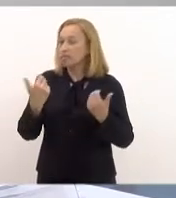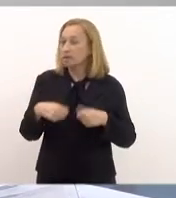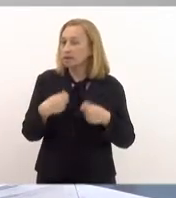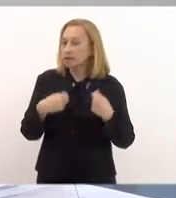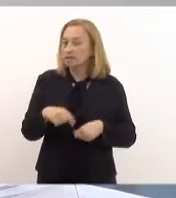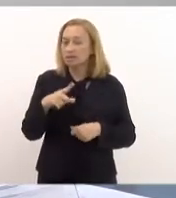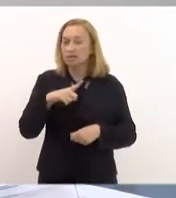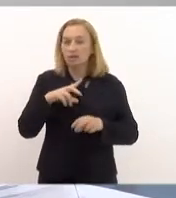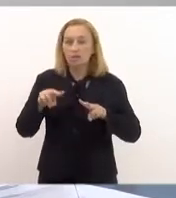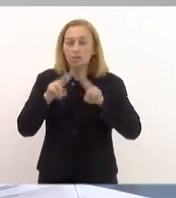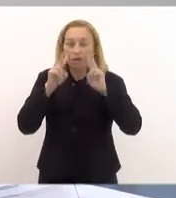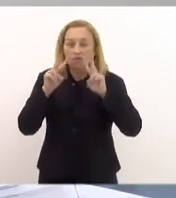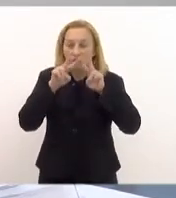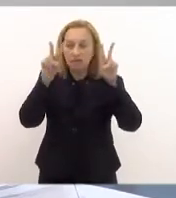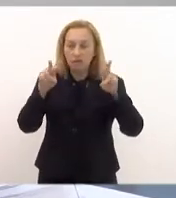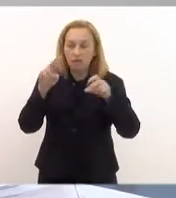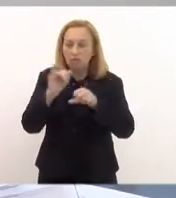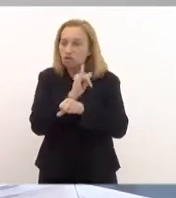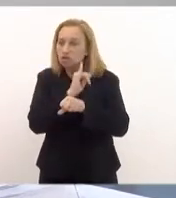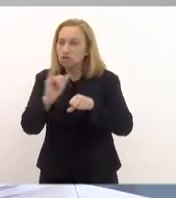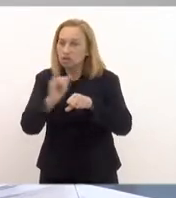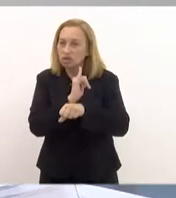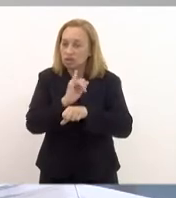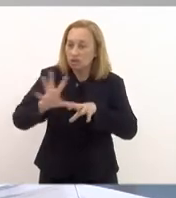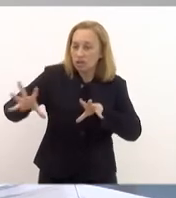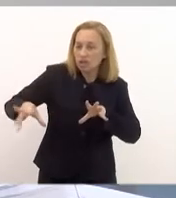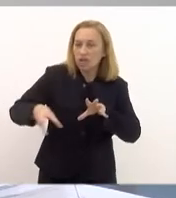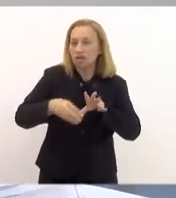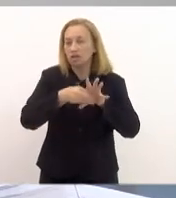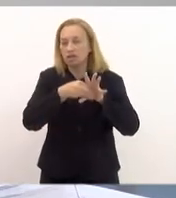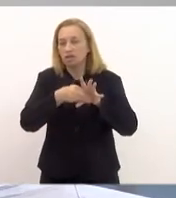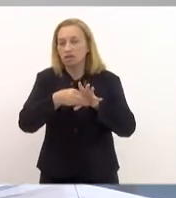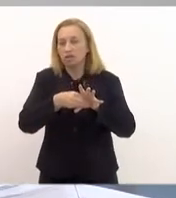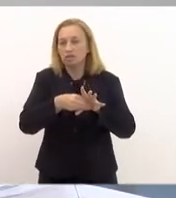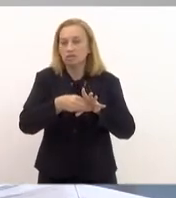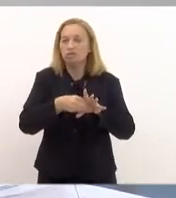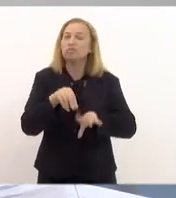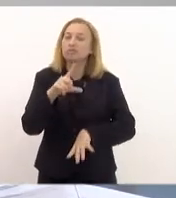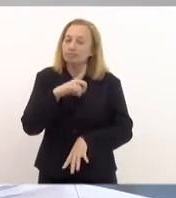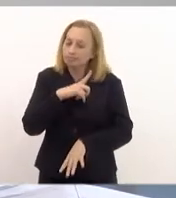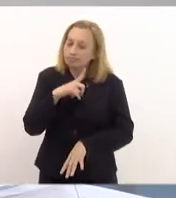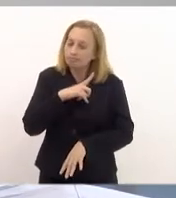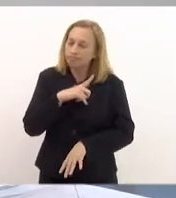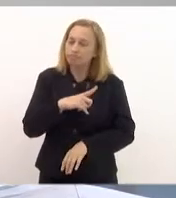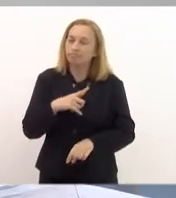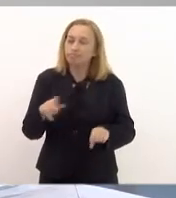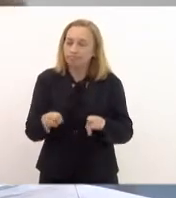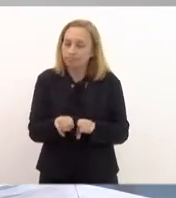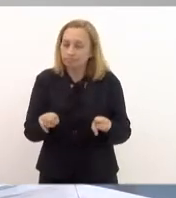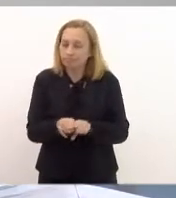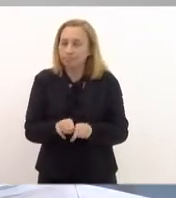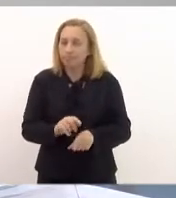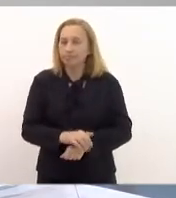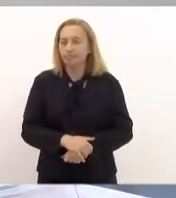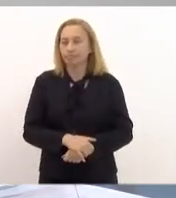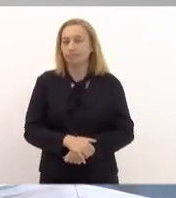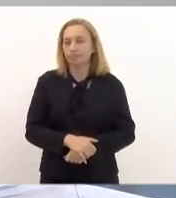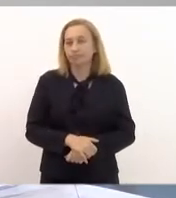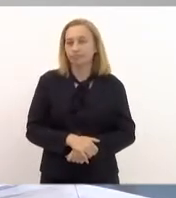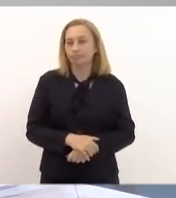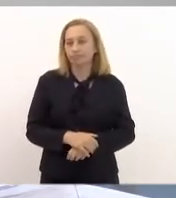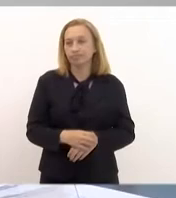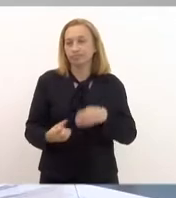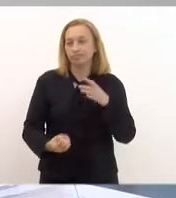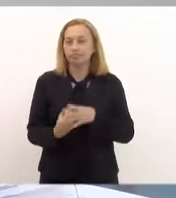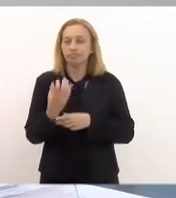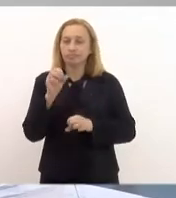uma visão estratégica integrada para que haja também instalações